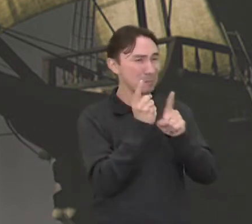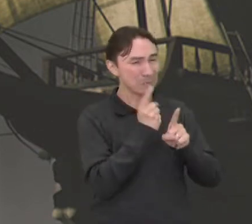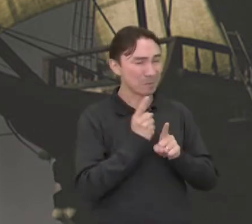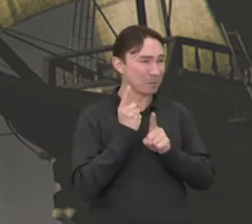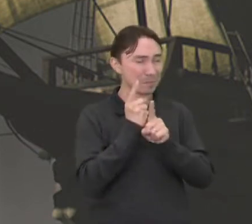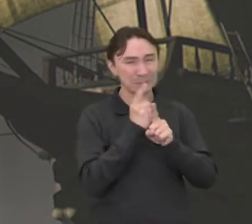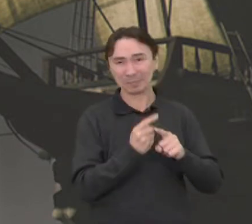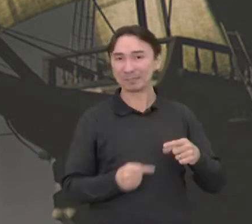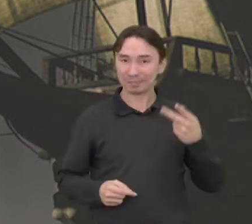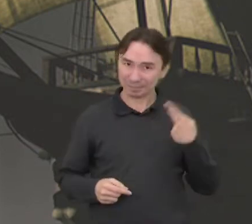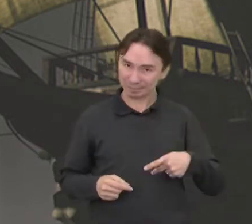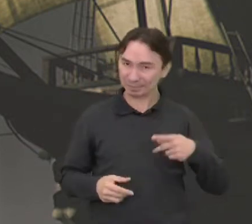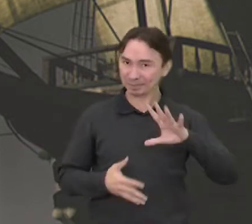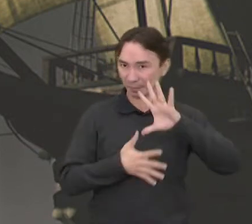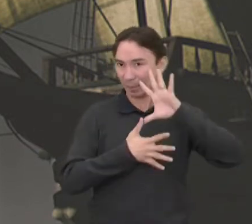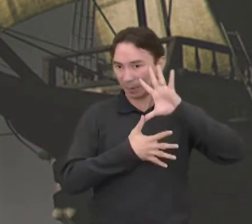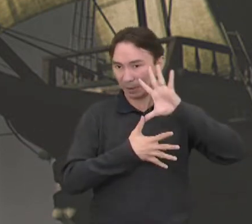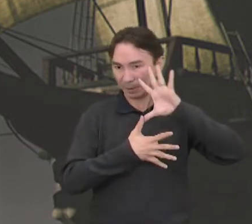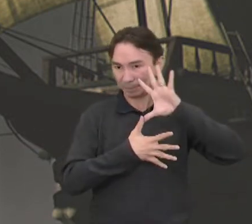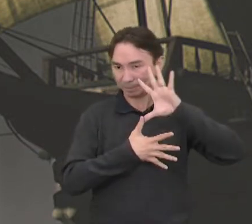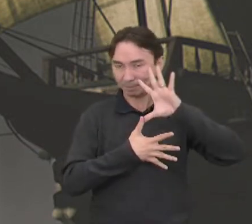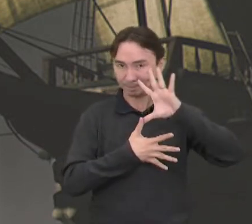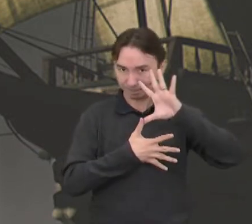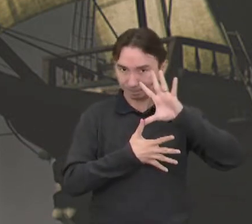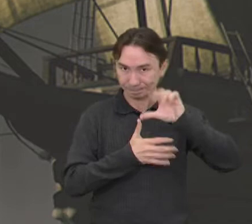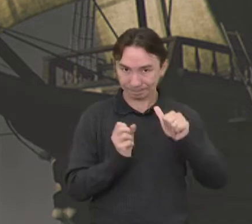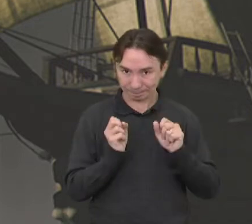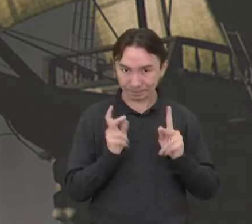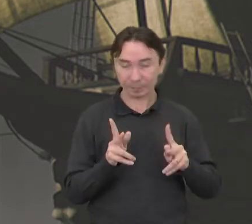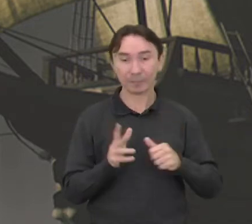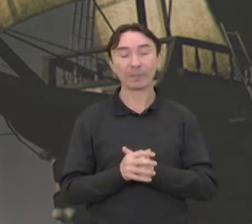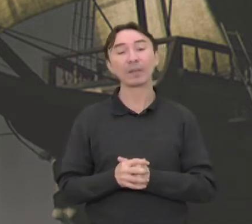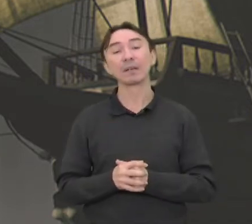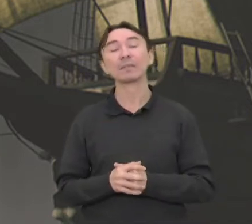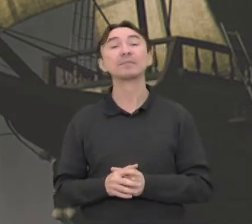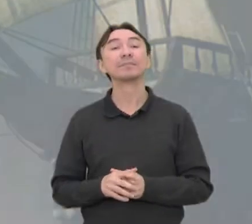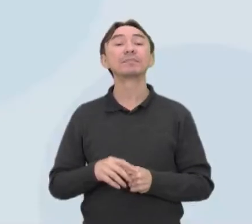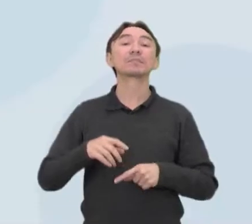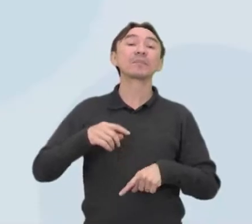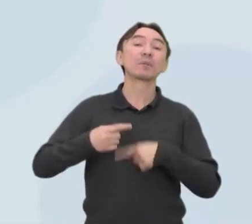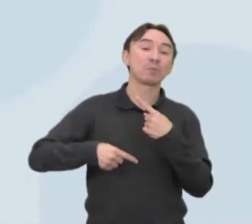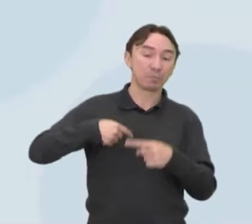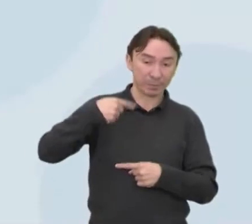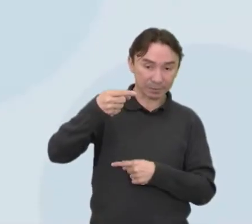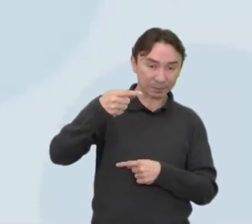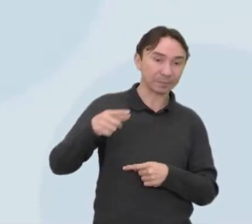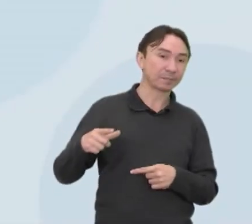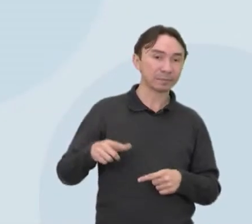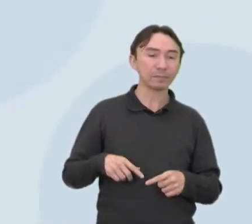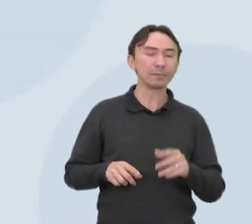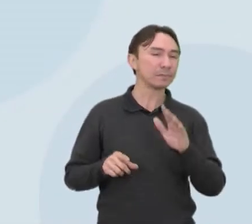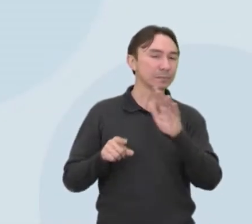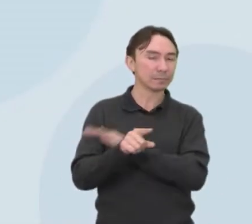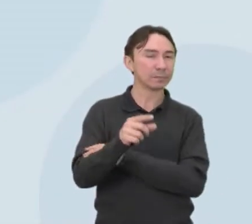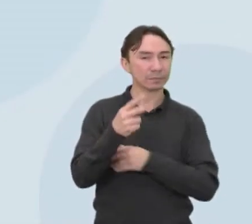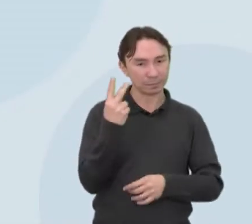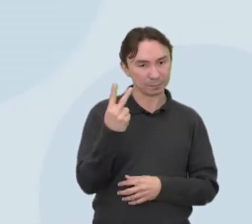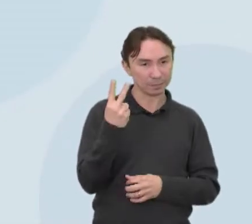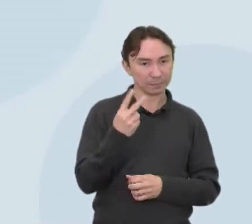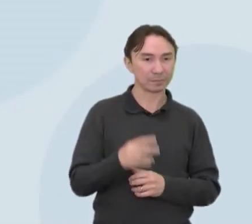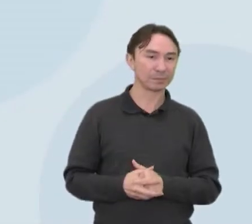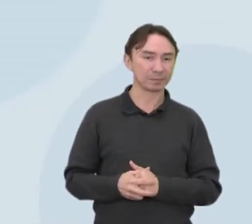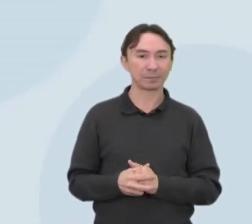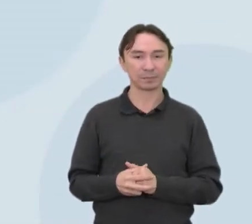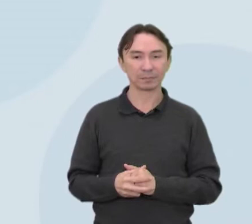na América, tá bom? Pessoal, agora o segundo questionamento está aí na tela para vocês, né? Explique o que é